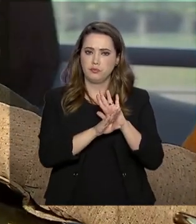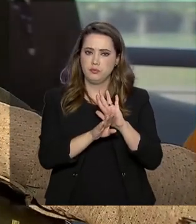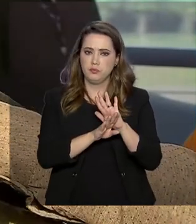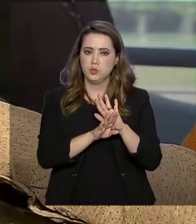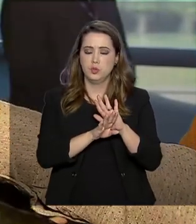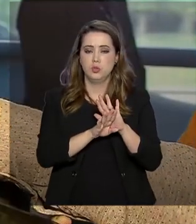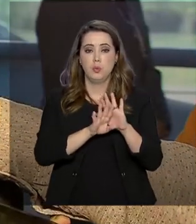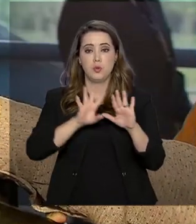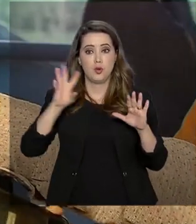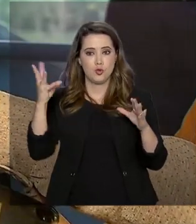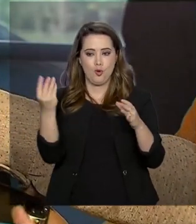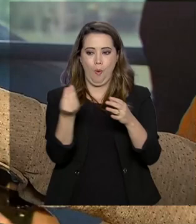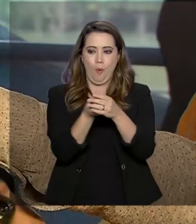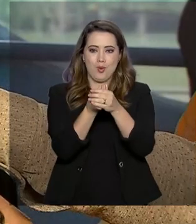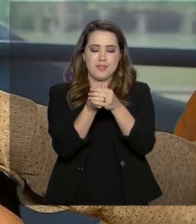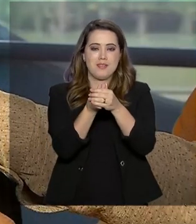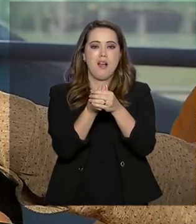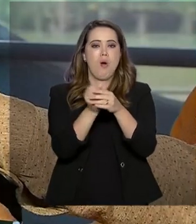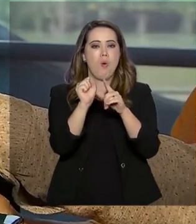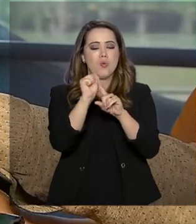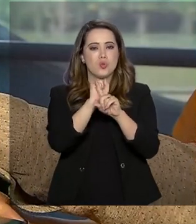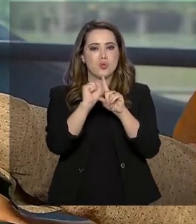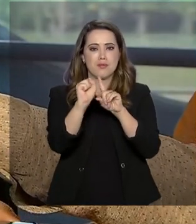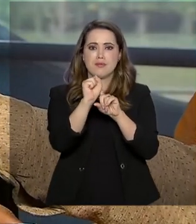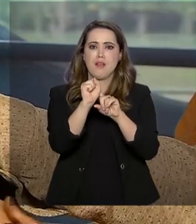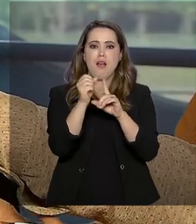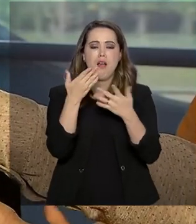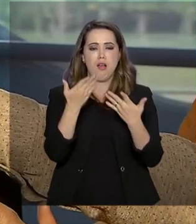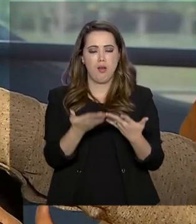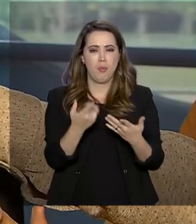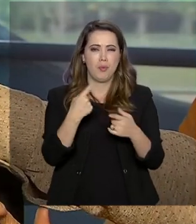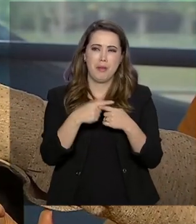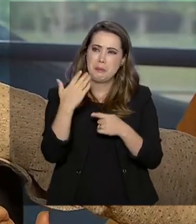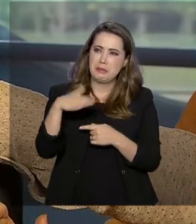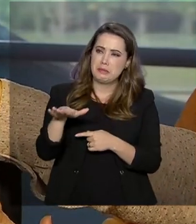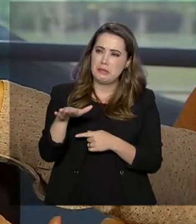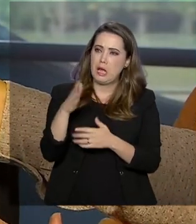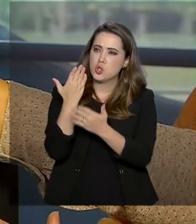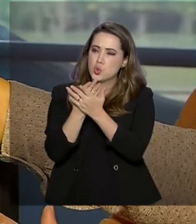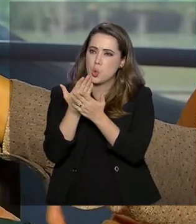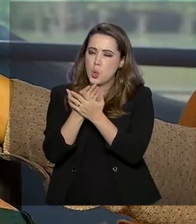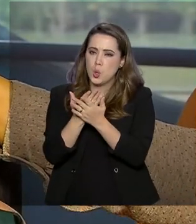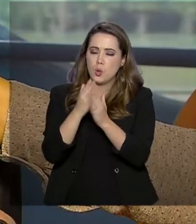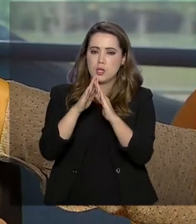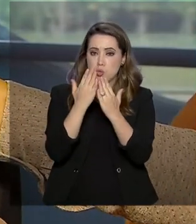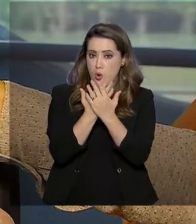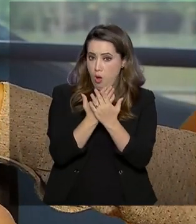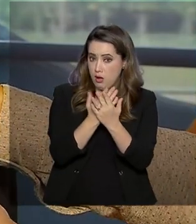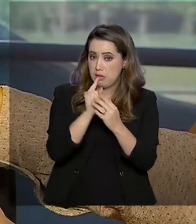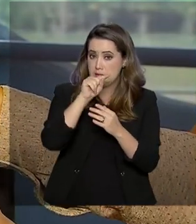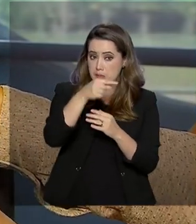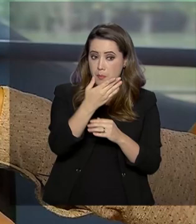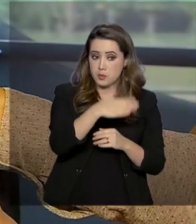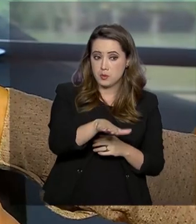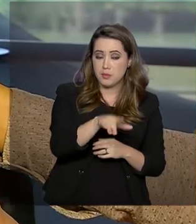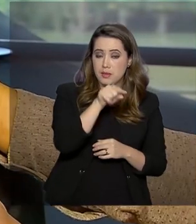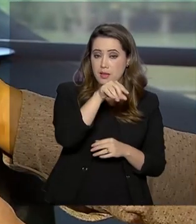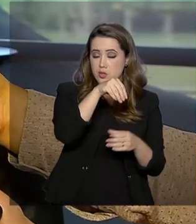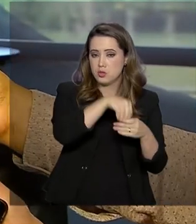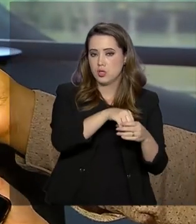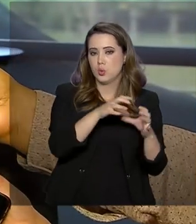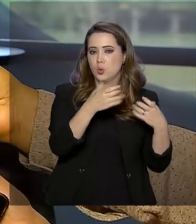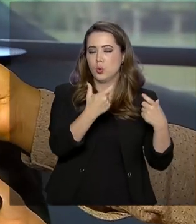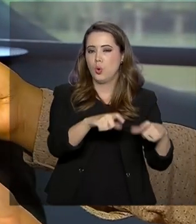inclusão social né em que ela passa metade do tempo na escola é outra metade nas unidades das forças armadas